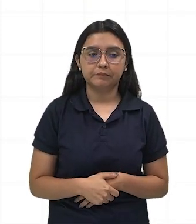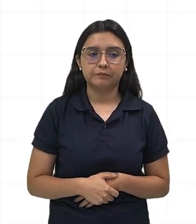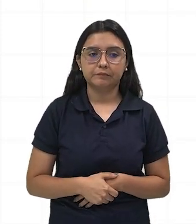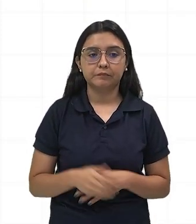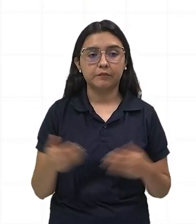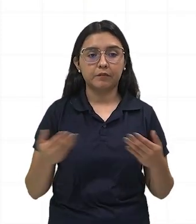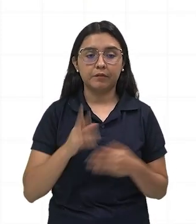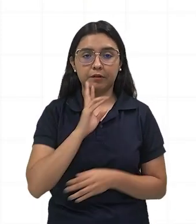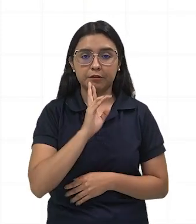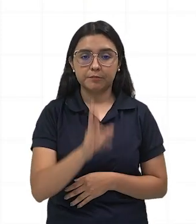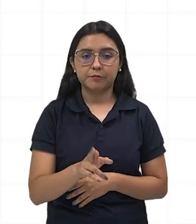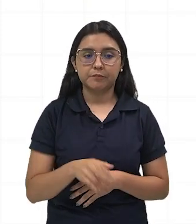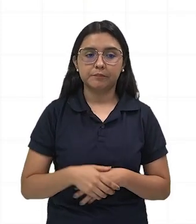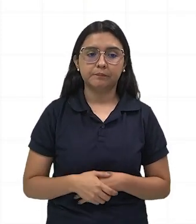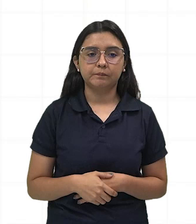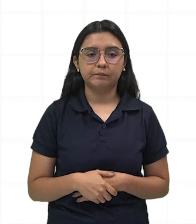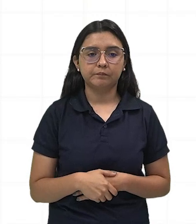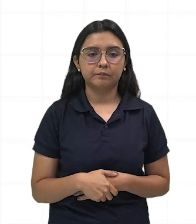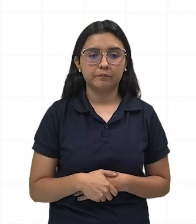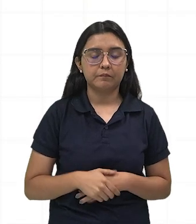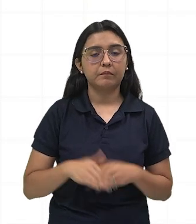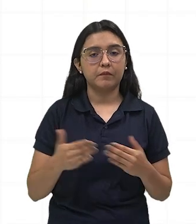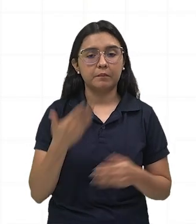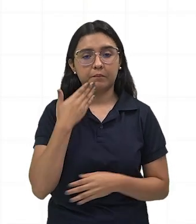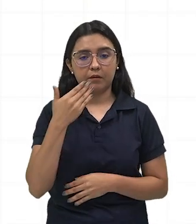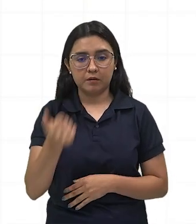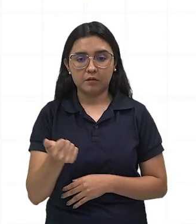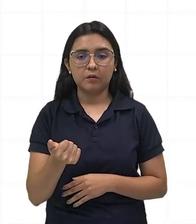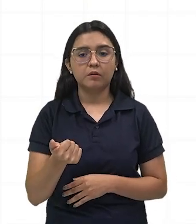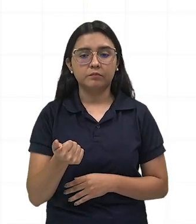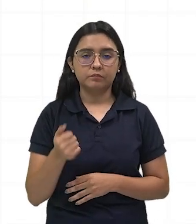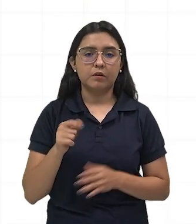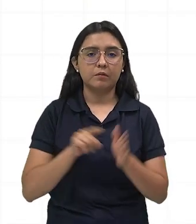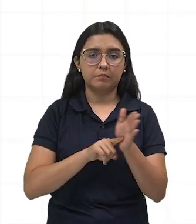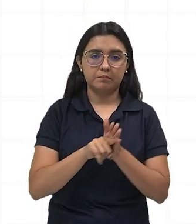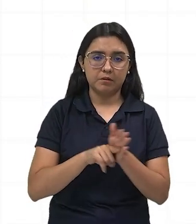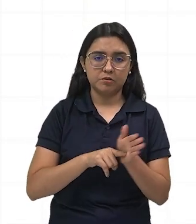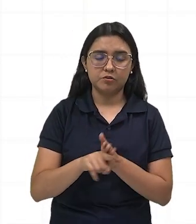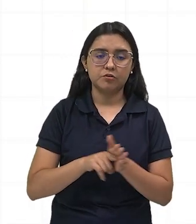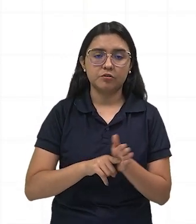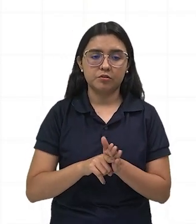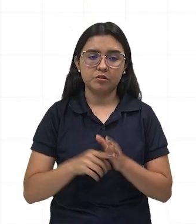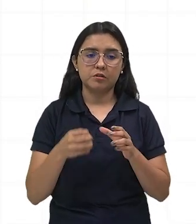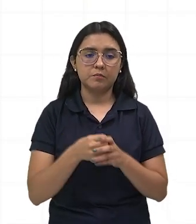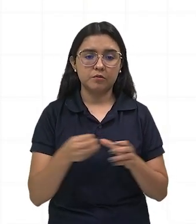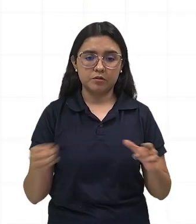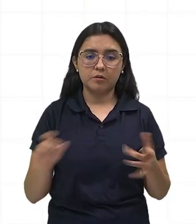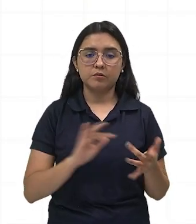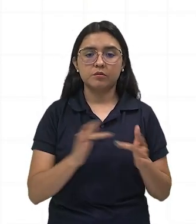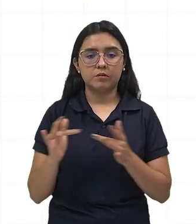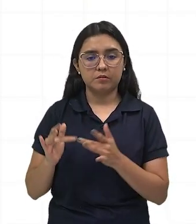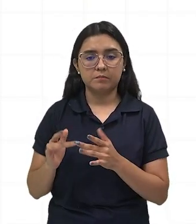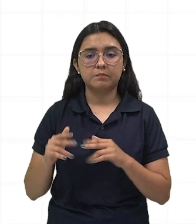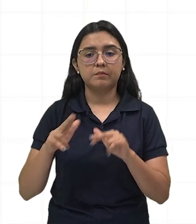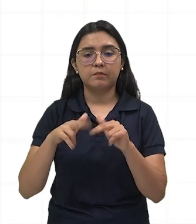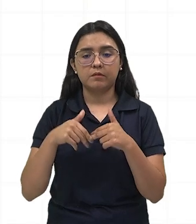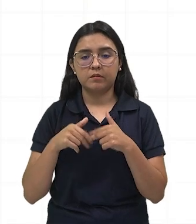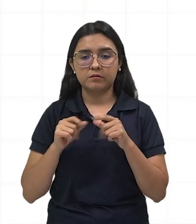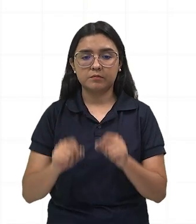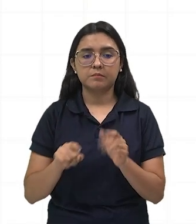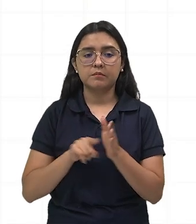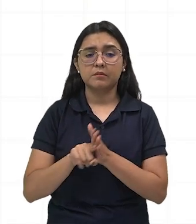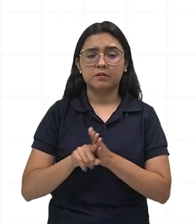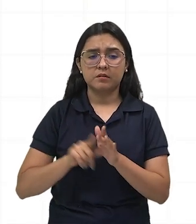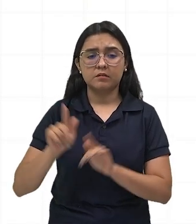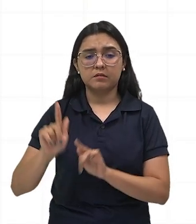Vamos aqui para a nossa resposta. Ora, seria mais prático e eficiente utilizar uma pesquisa amostral nesse contexto, né? Pois realizar uma